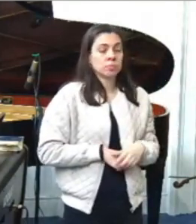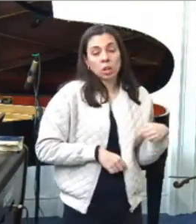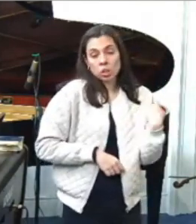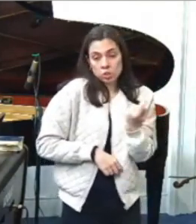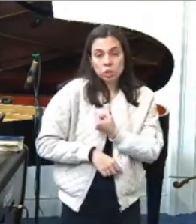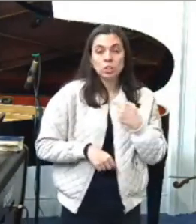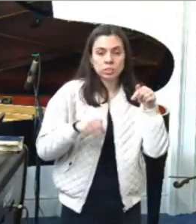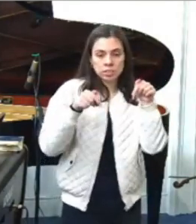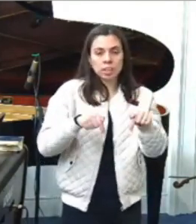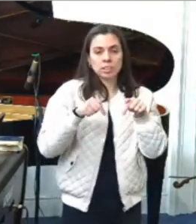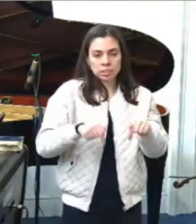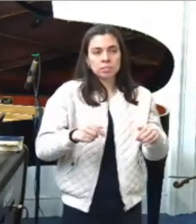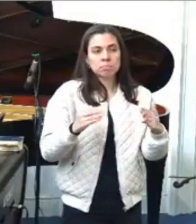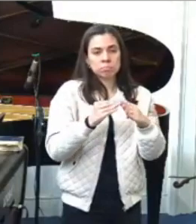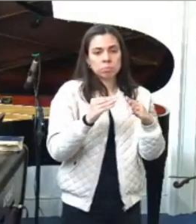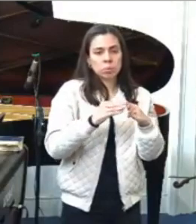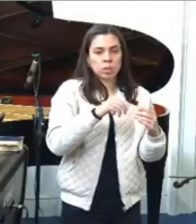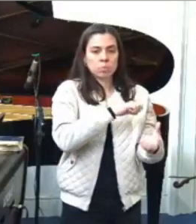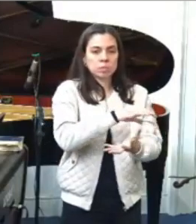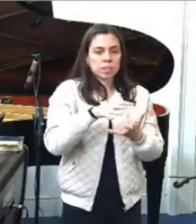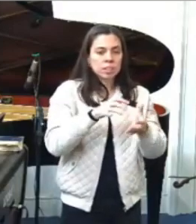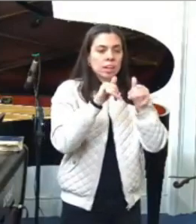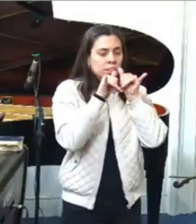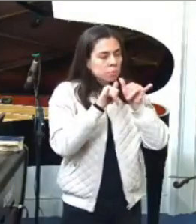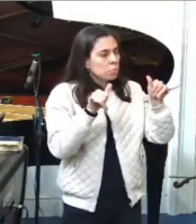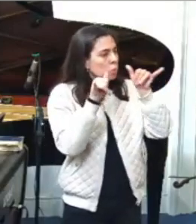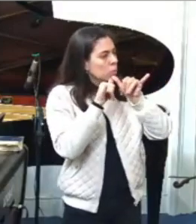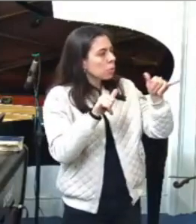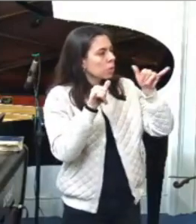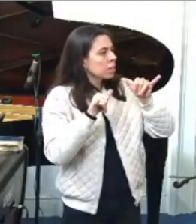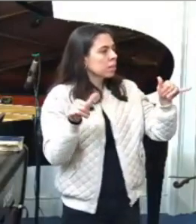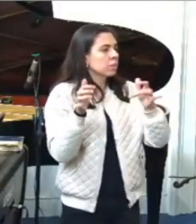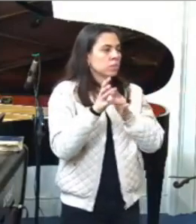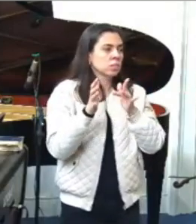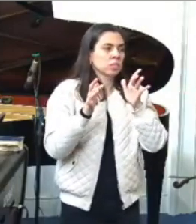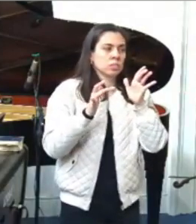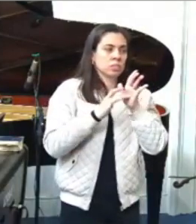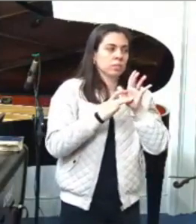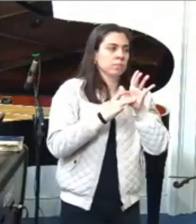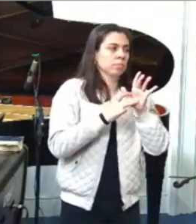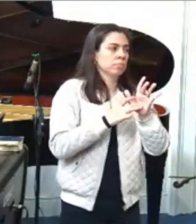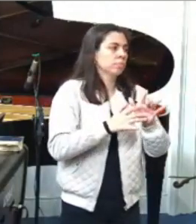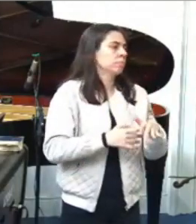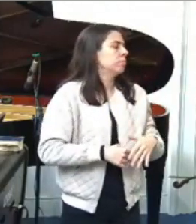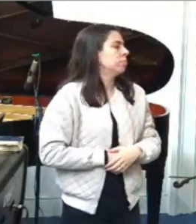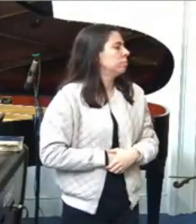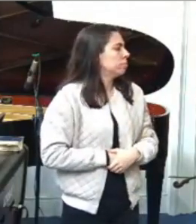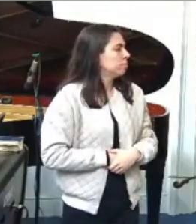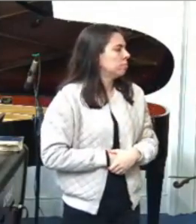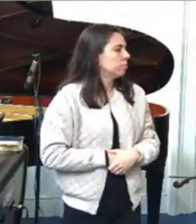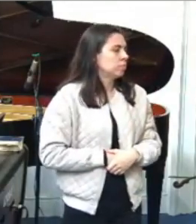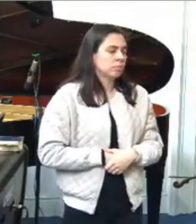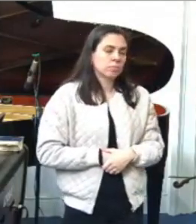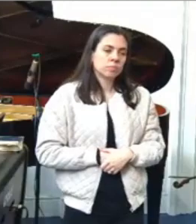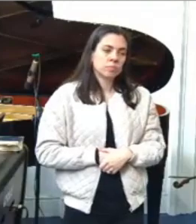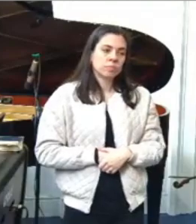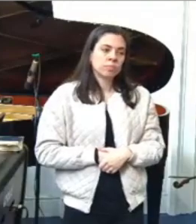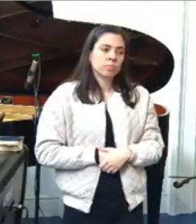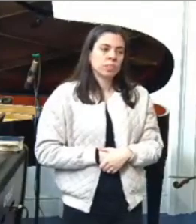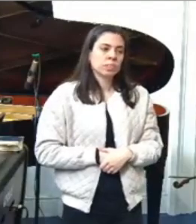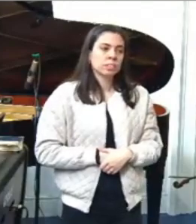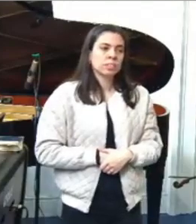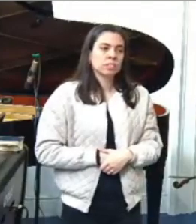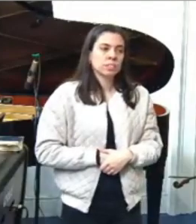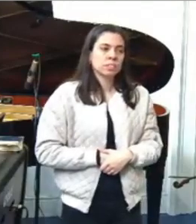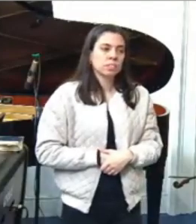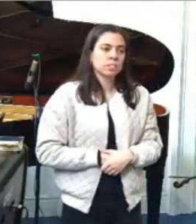terra, que proclama a mensagem de Cristo Jesus e que por proclamar a mensagem de Jesus encontra dificuldades onde